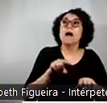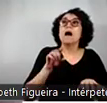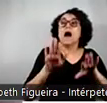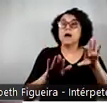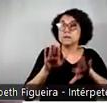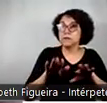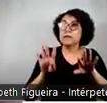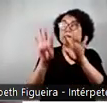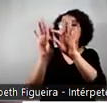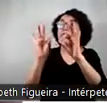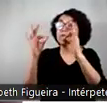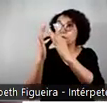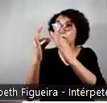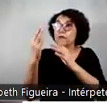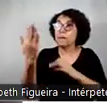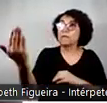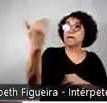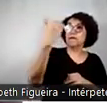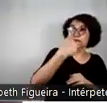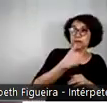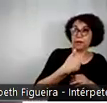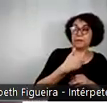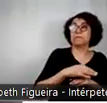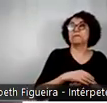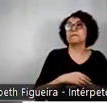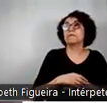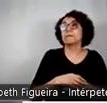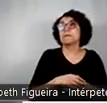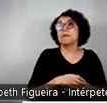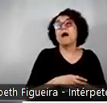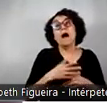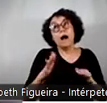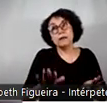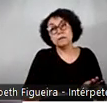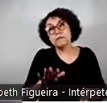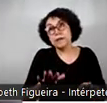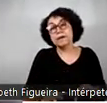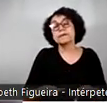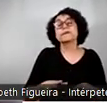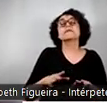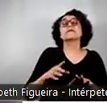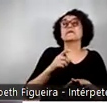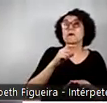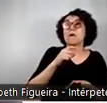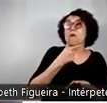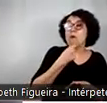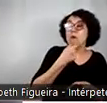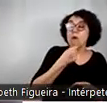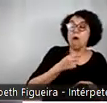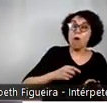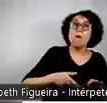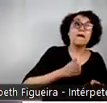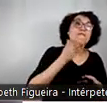né, e a mulher, então o homem sai para trabalhar e essa mulher fica presa de casa, né, então assim, então a gente pode perceber aí que muitas